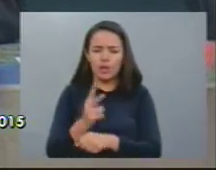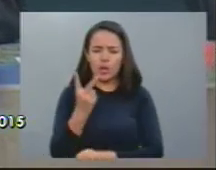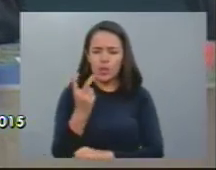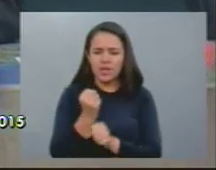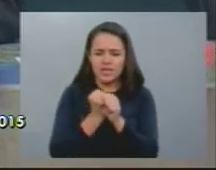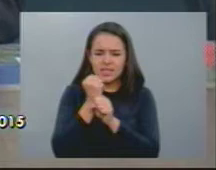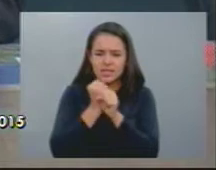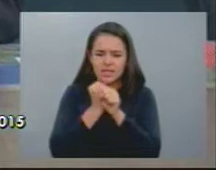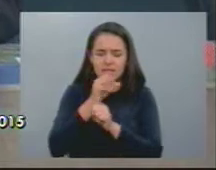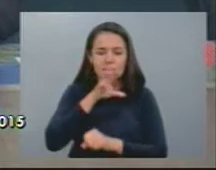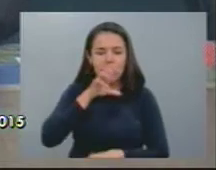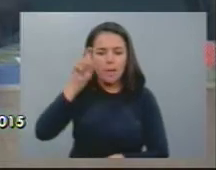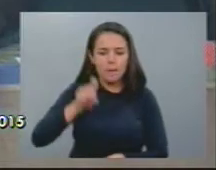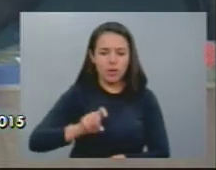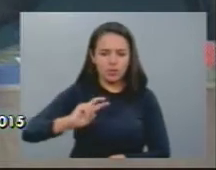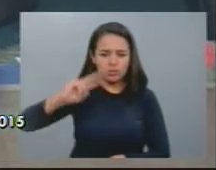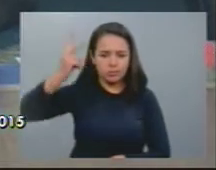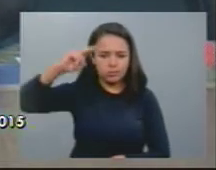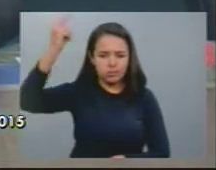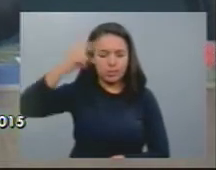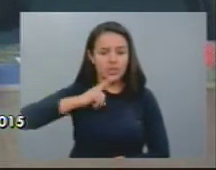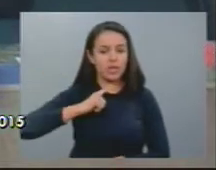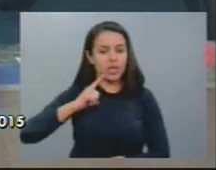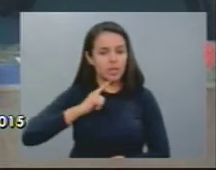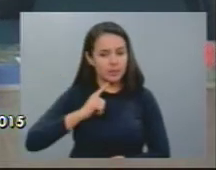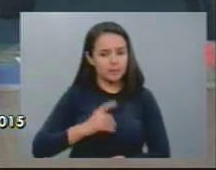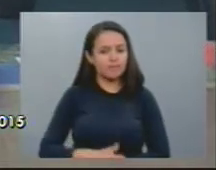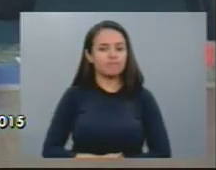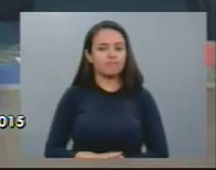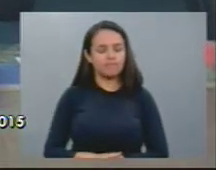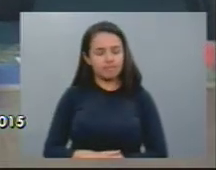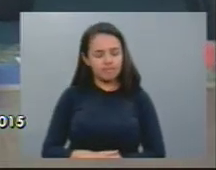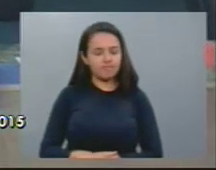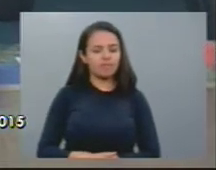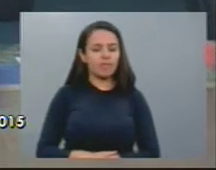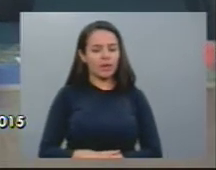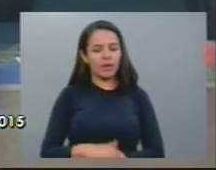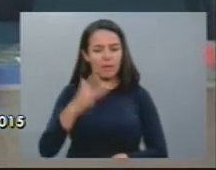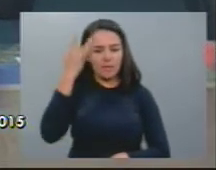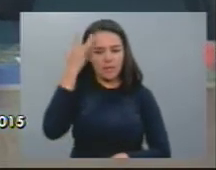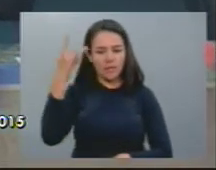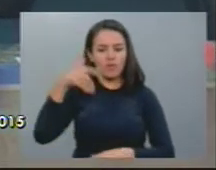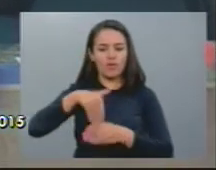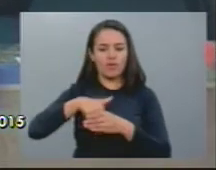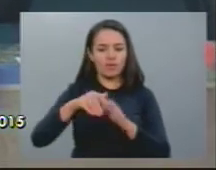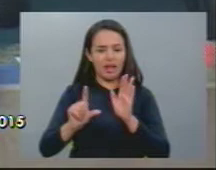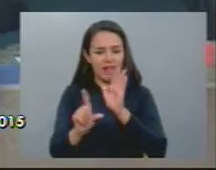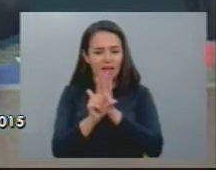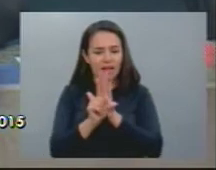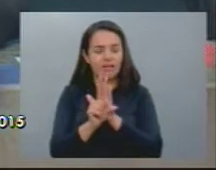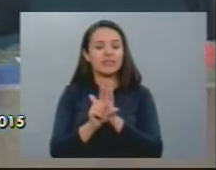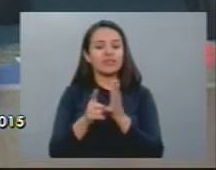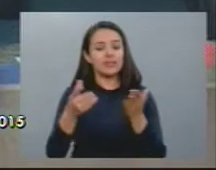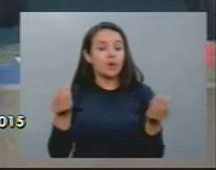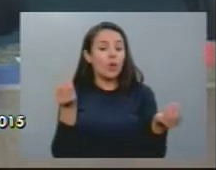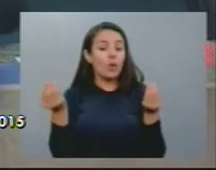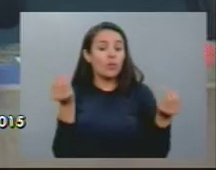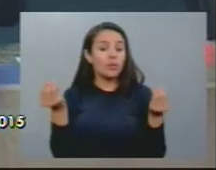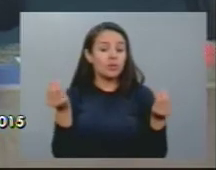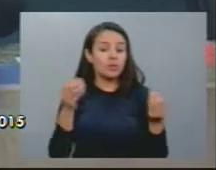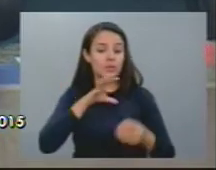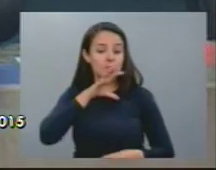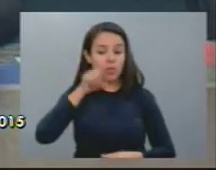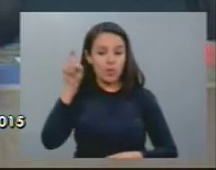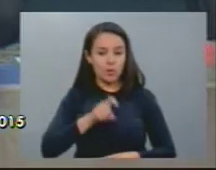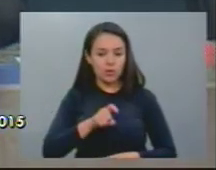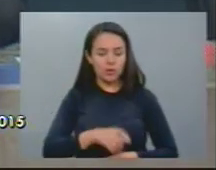aumentos de impostos que o governo quer impingir à sociedade amanhã. O impacto,